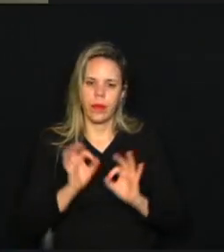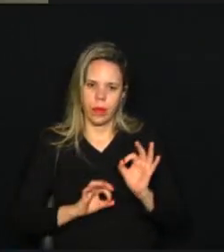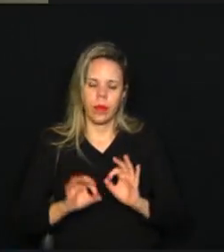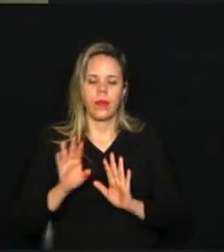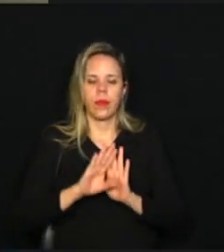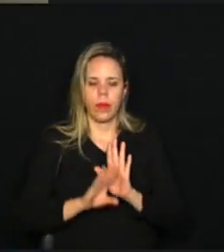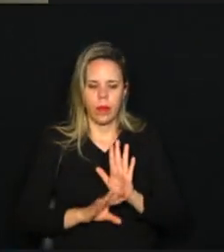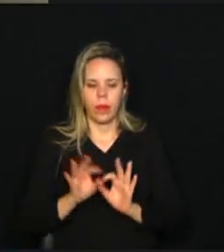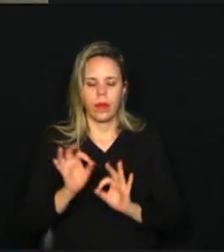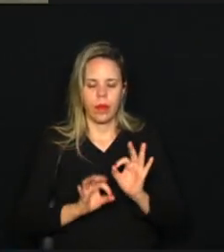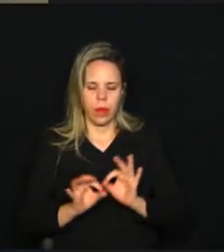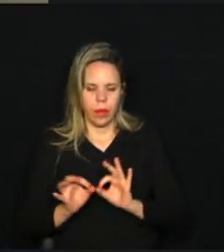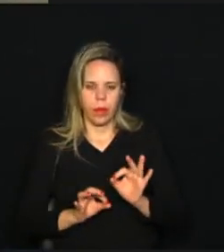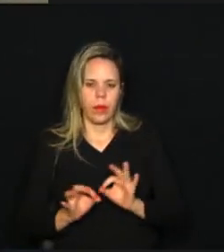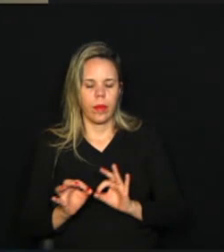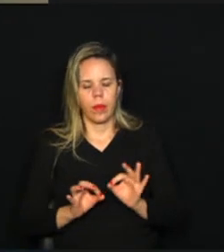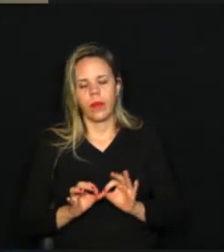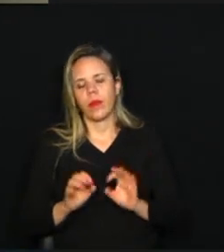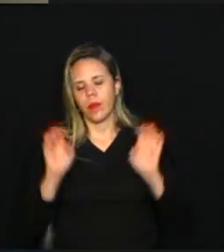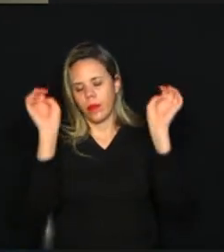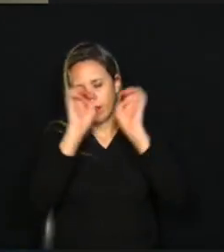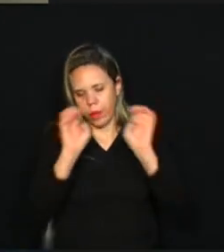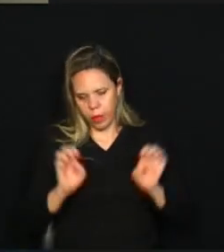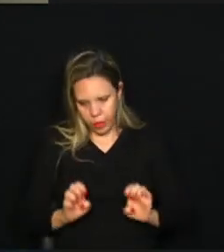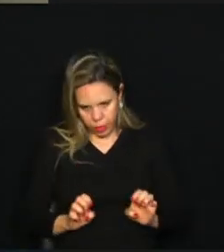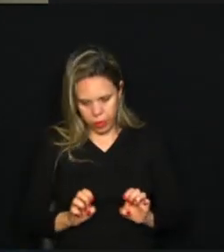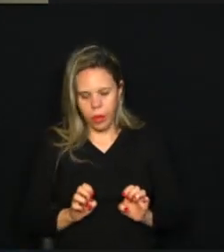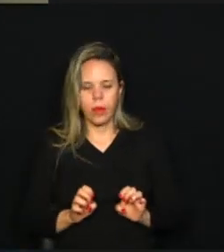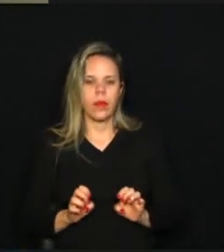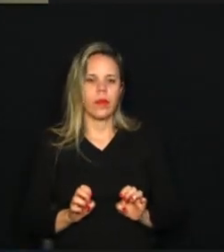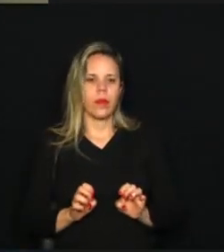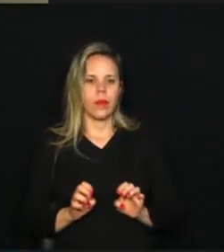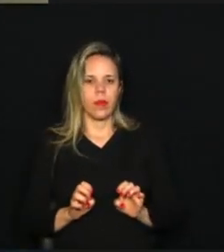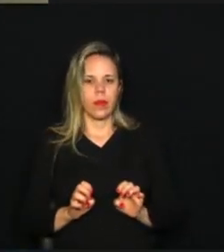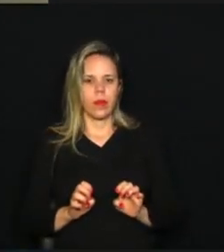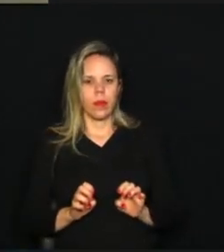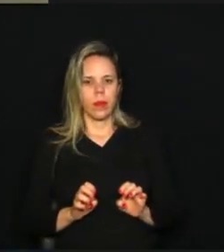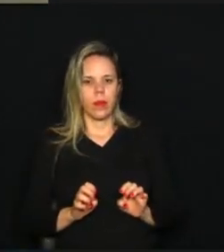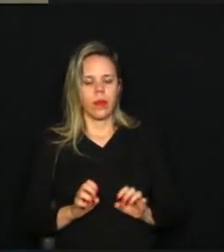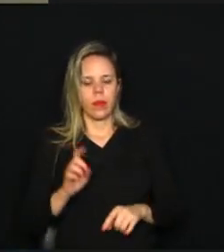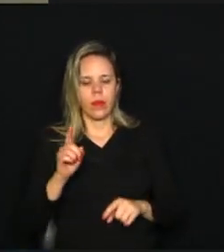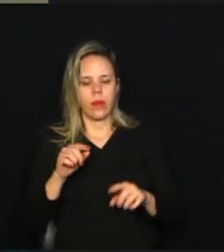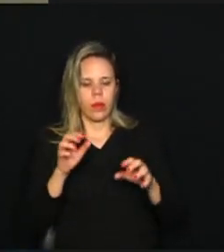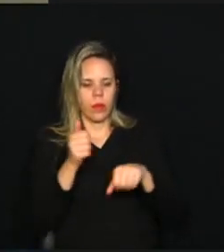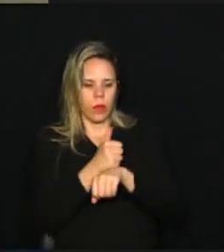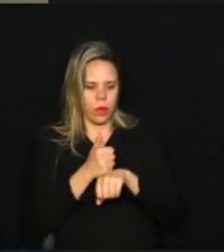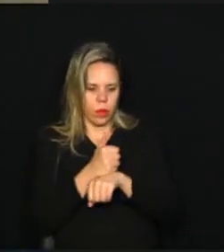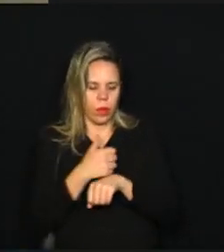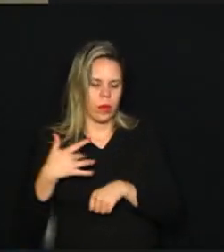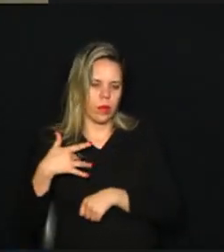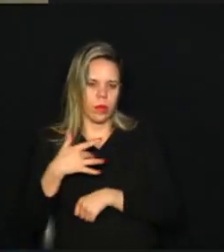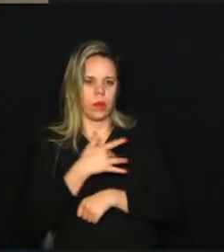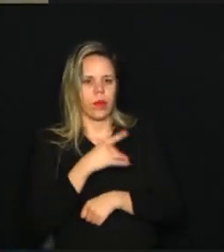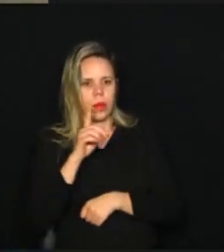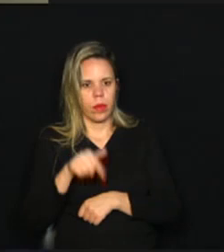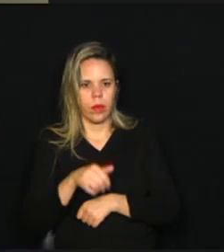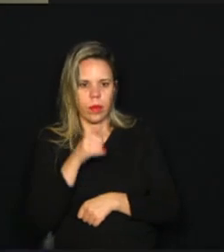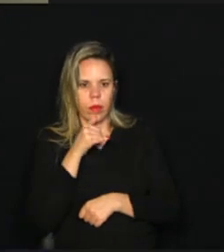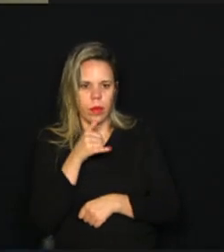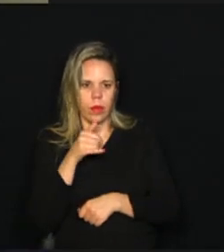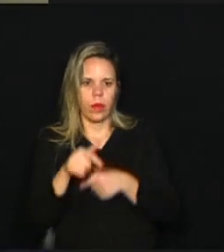um planejamento, haver uma reestruturação, haver uma estruturação, inclusive, de equipes de saúde, mas nada mais contingente